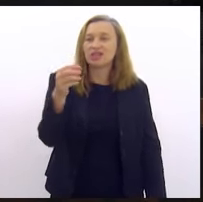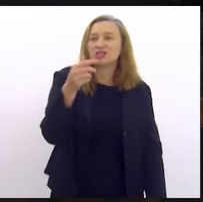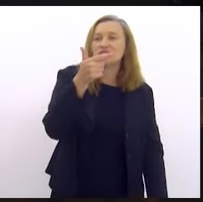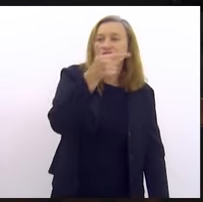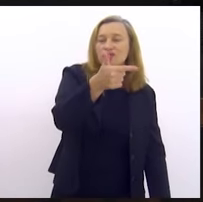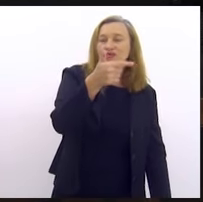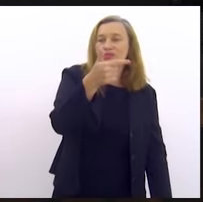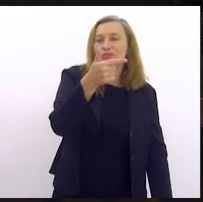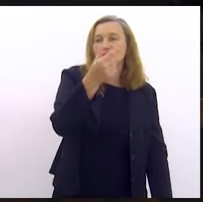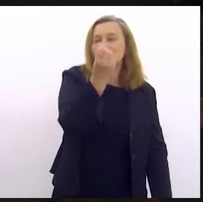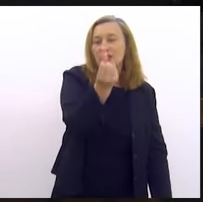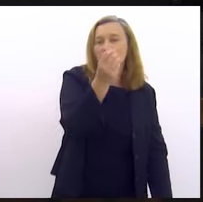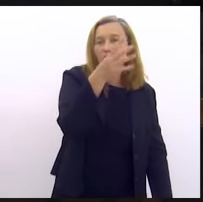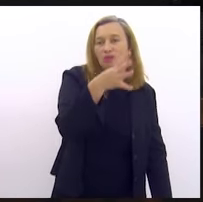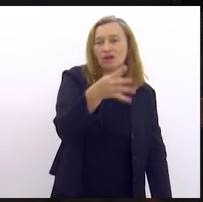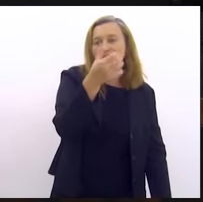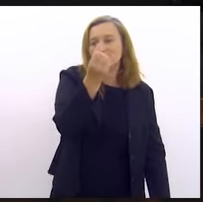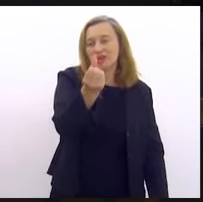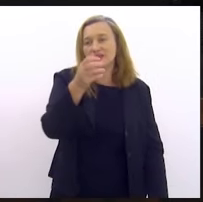6460/22,